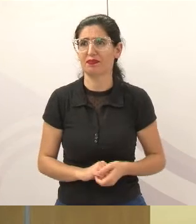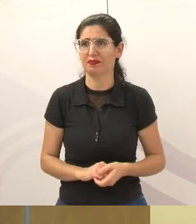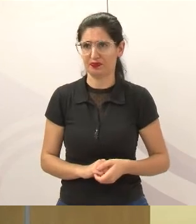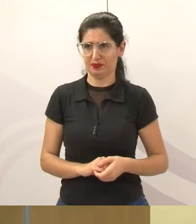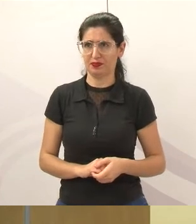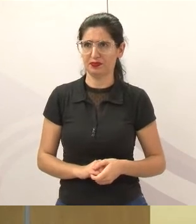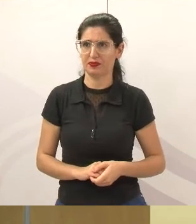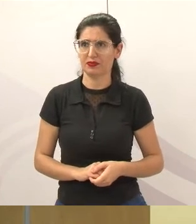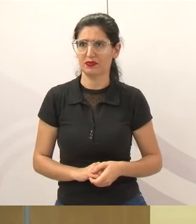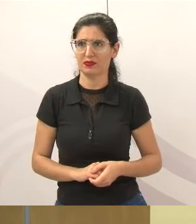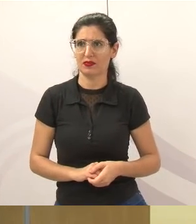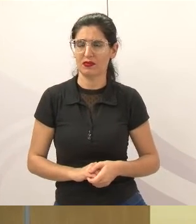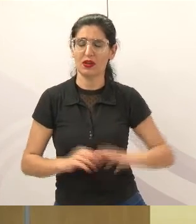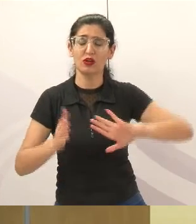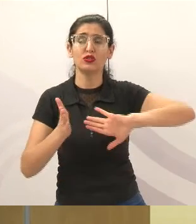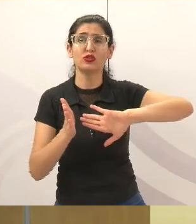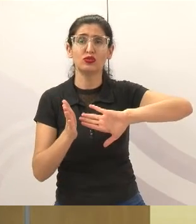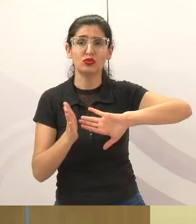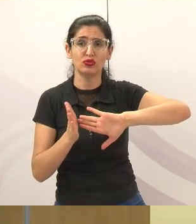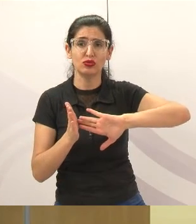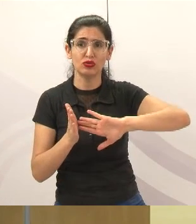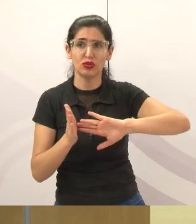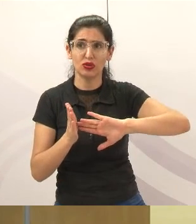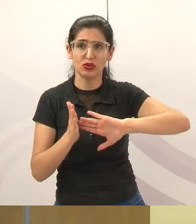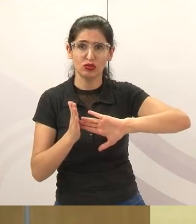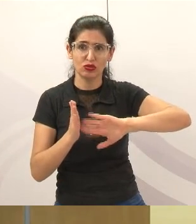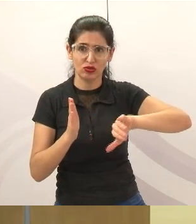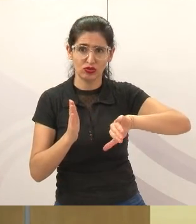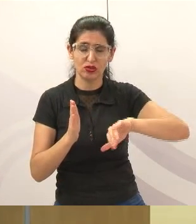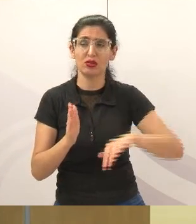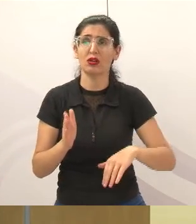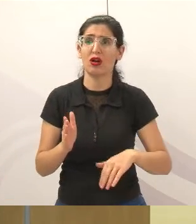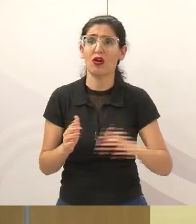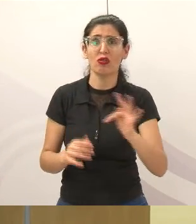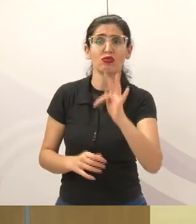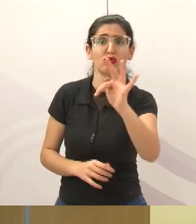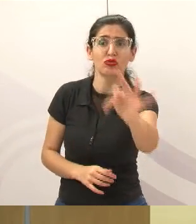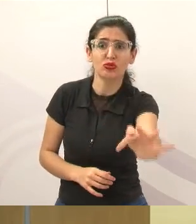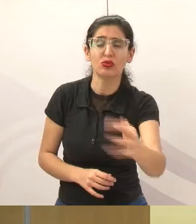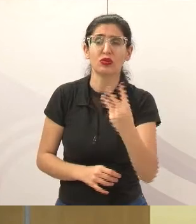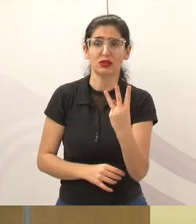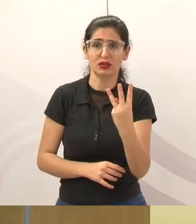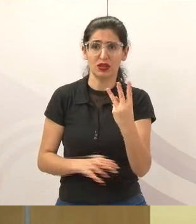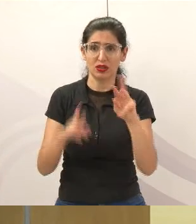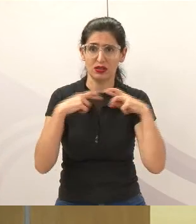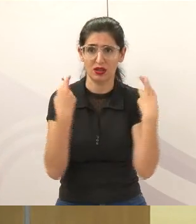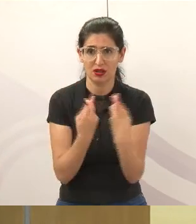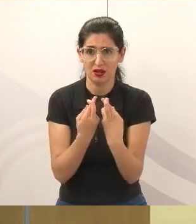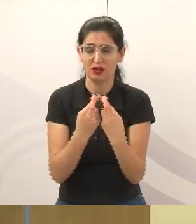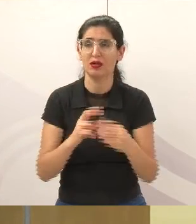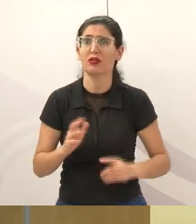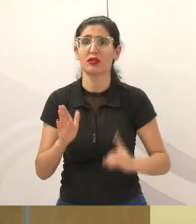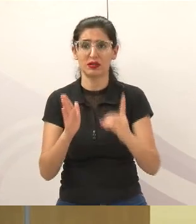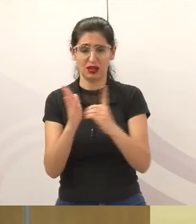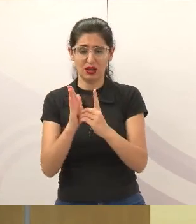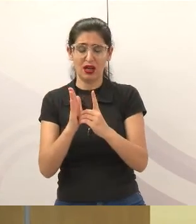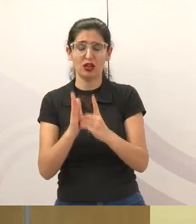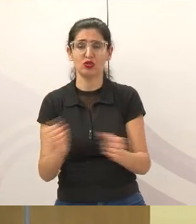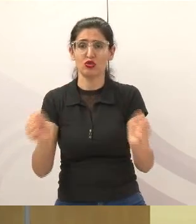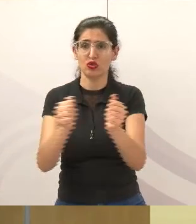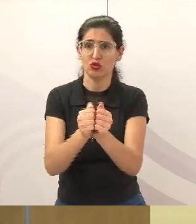para que a gente suspenda esse processo para 3 sessões, que vai coincidir com o decreto do governo do